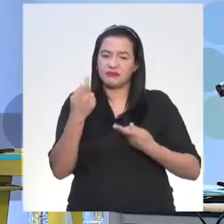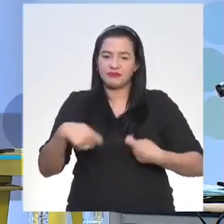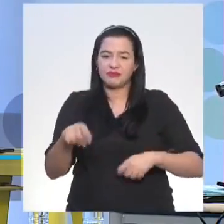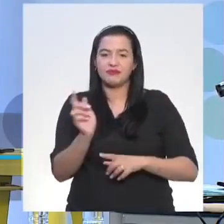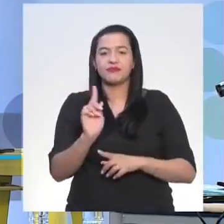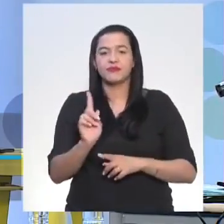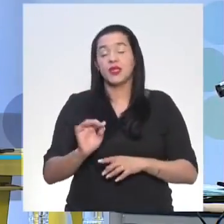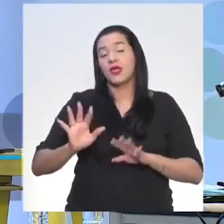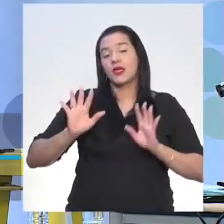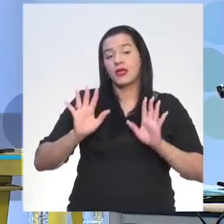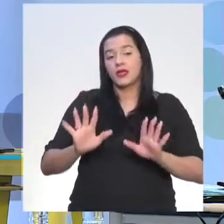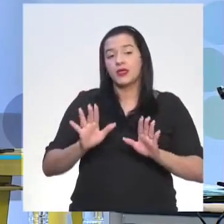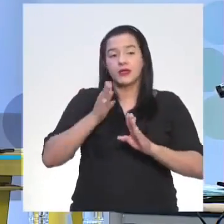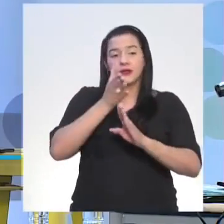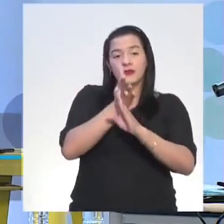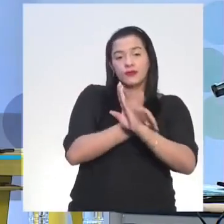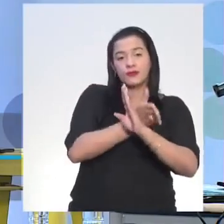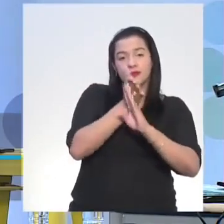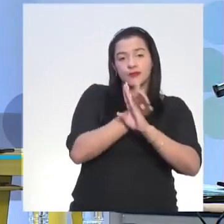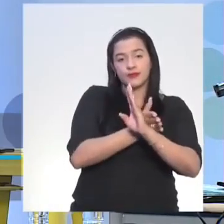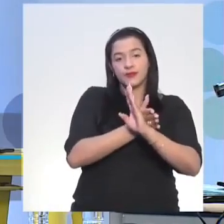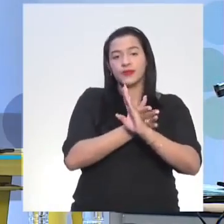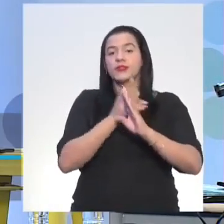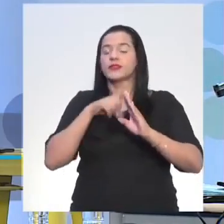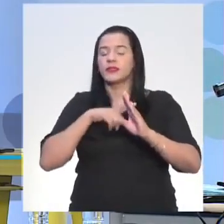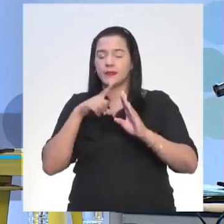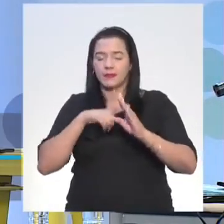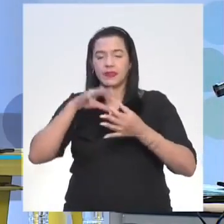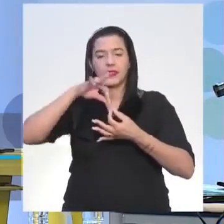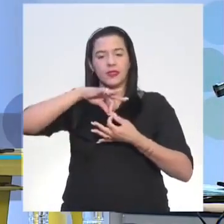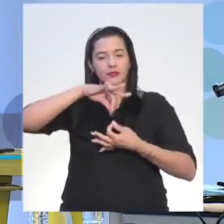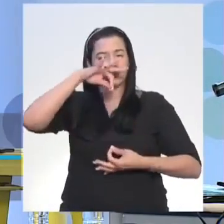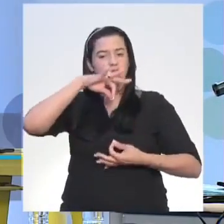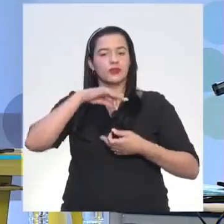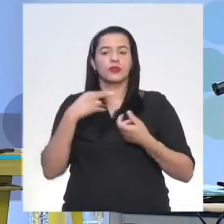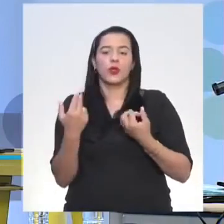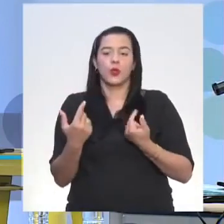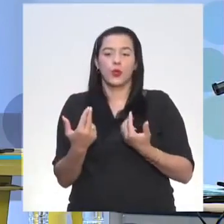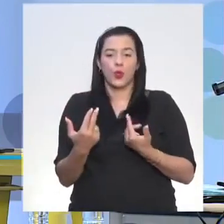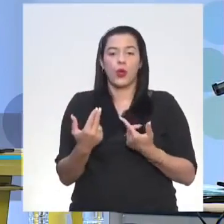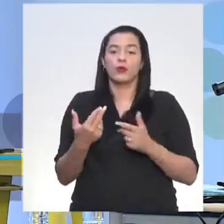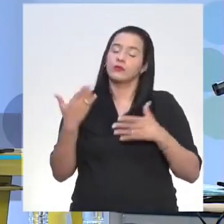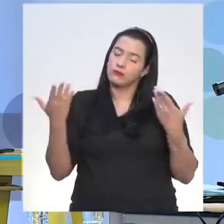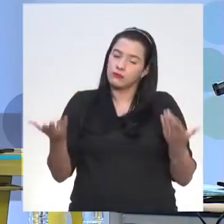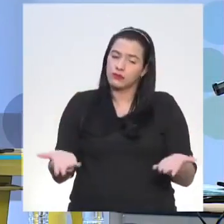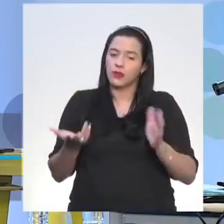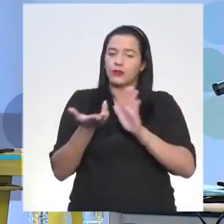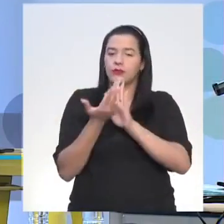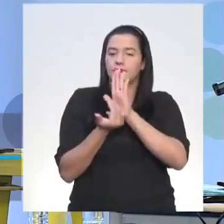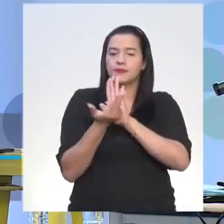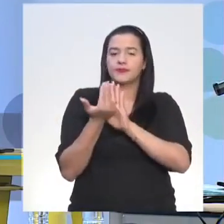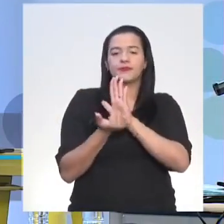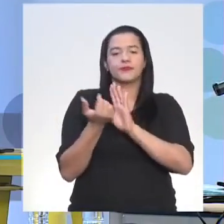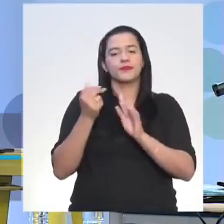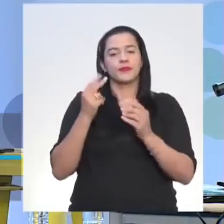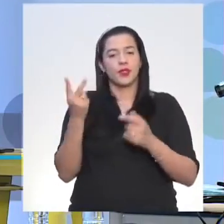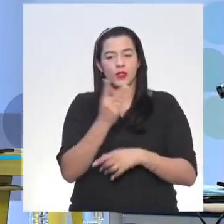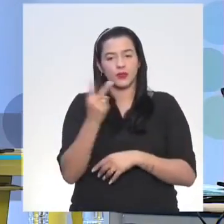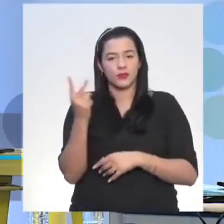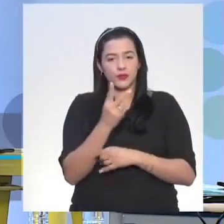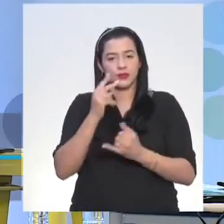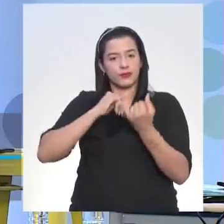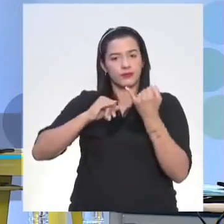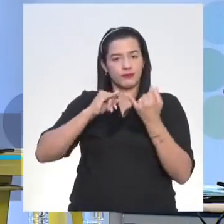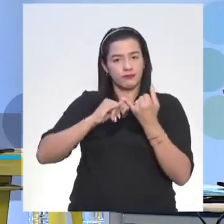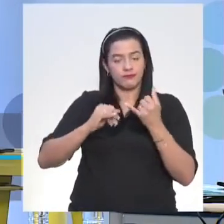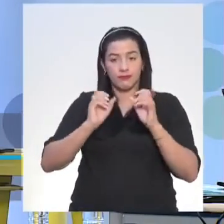são congruentes, eles possuem a mesma medida também. Então as duas figuras são semelhantes. Beleza?